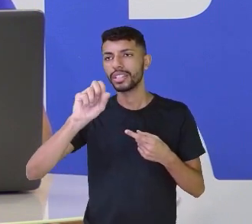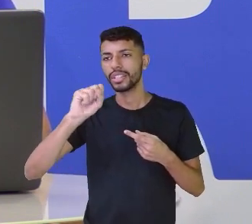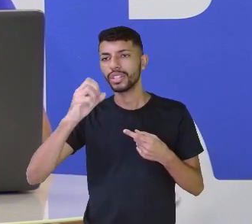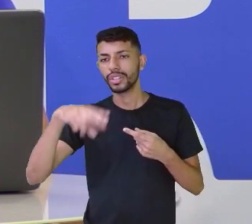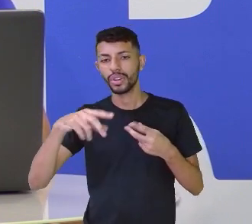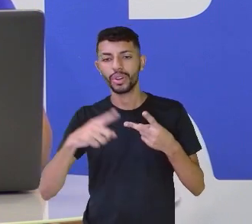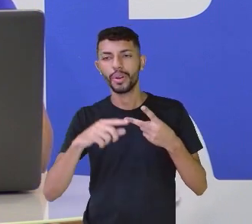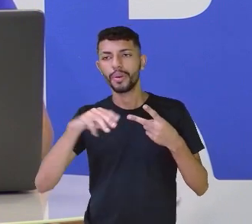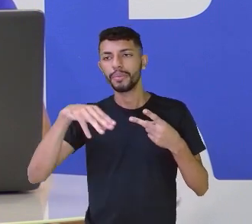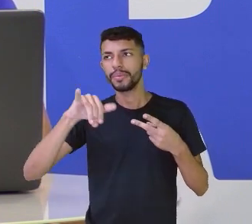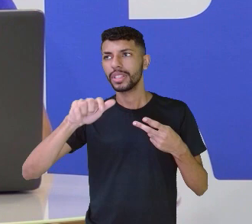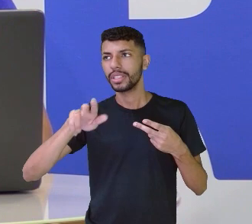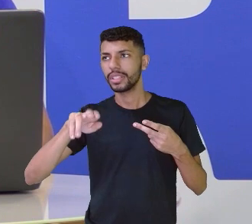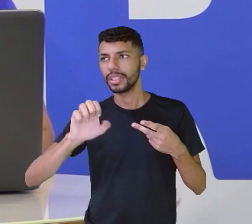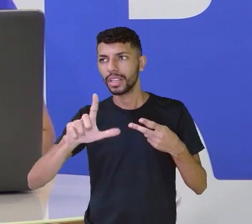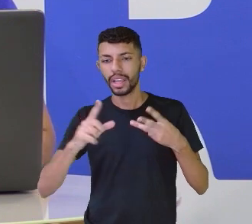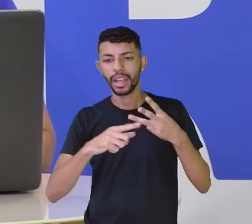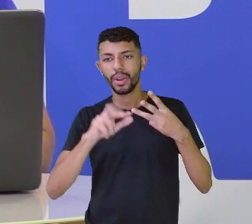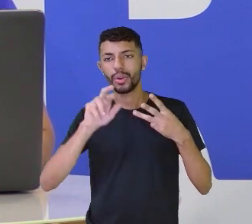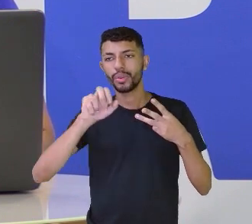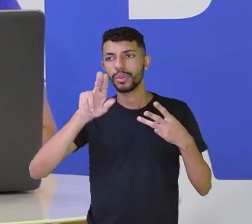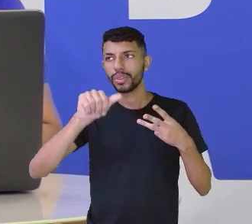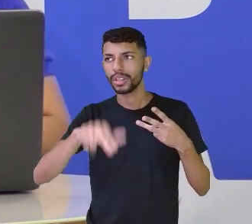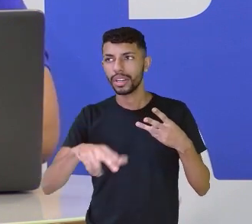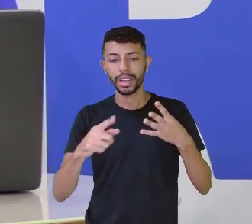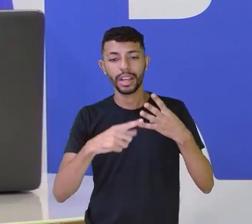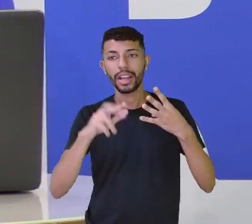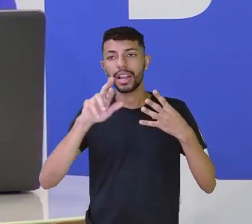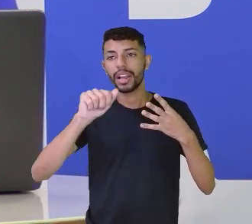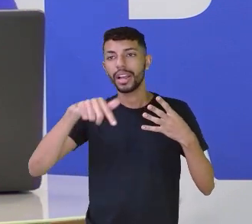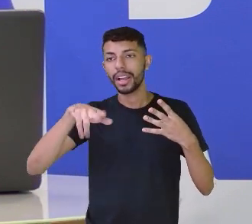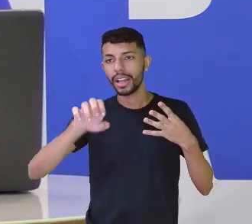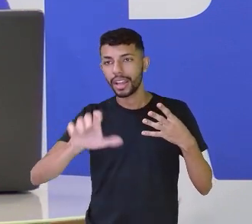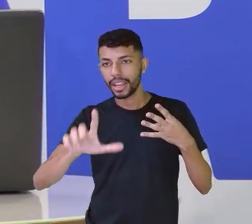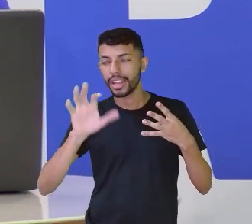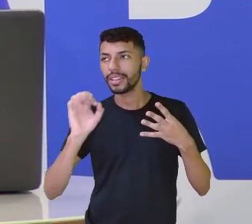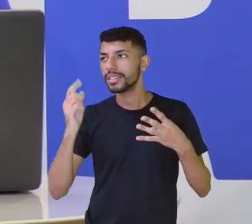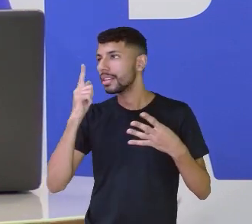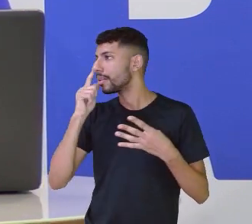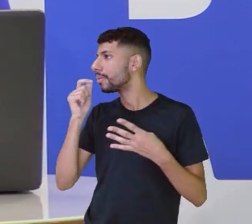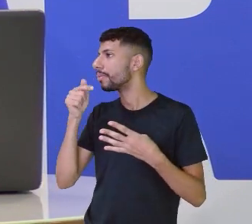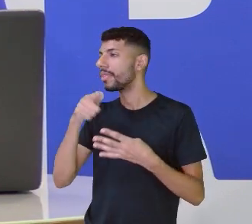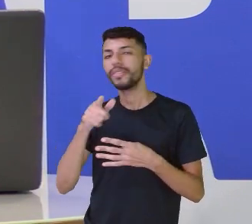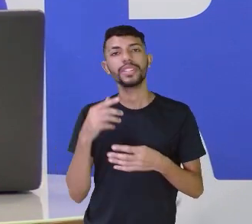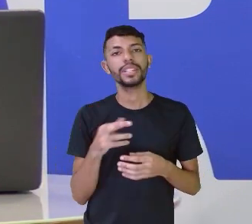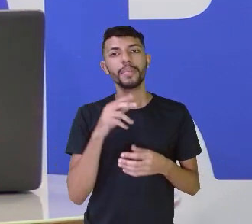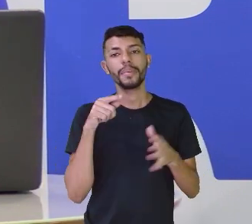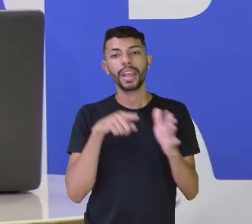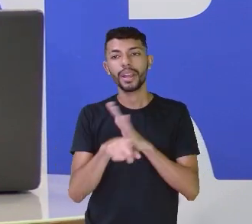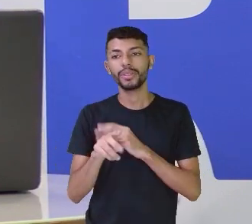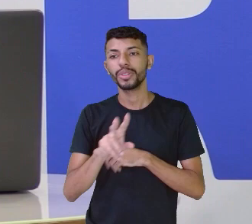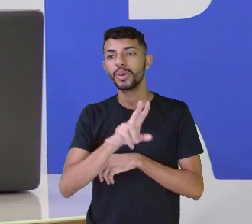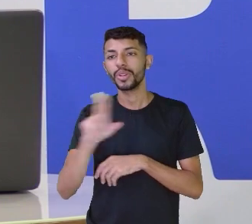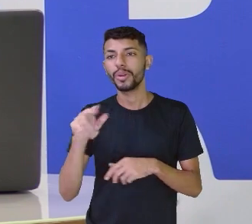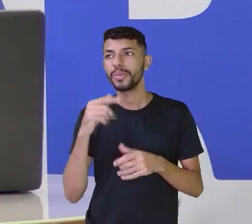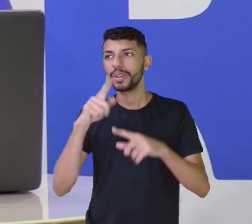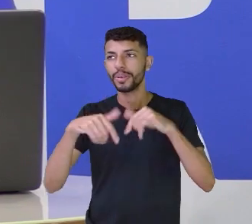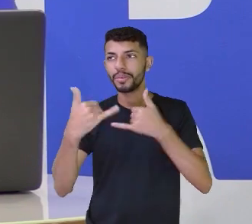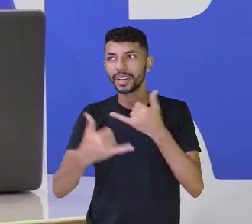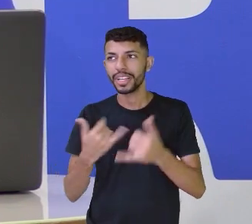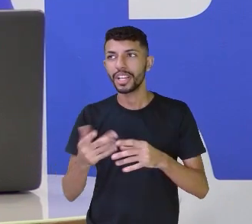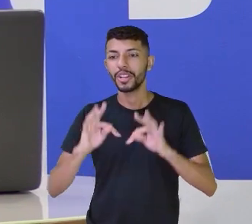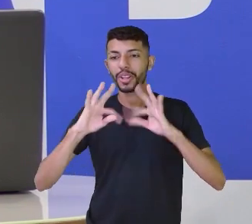aí Juan, Raquel dando um bom dia. Olha. E quando você pergunta o nome do brinquedinho aí, todos responderam sim, sim, sim, sim, sim, sim.